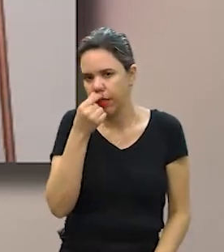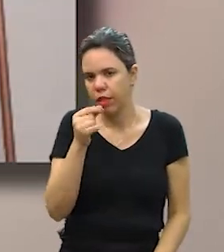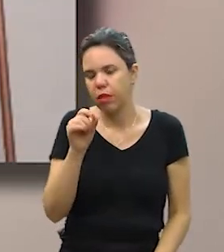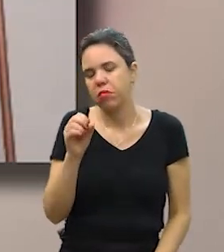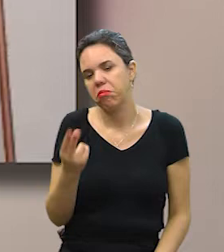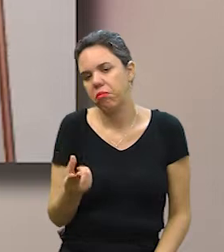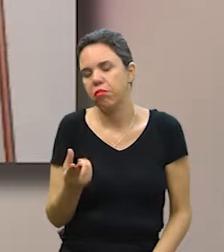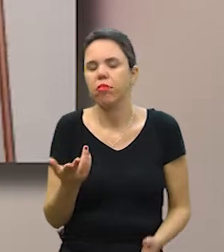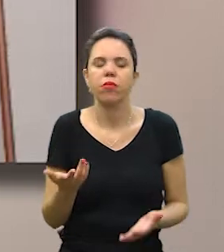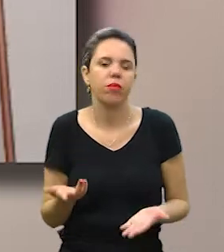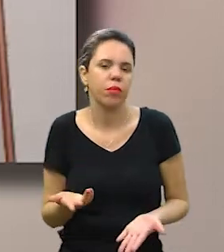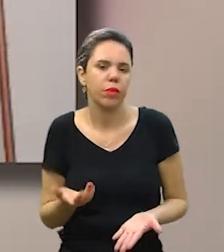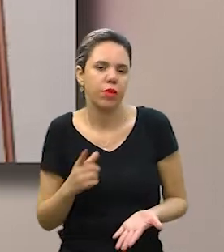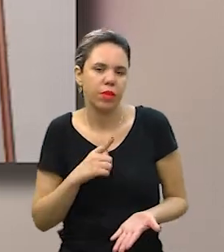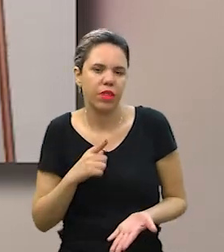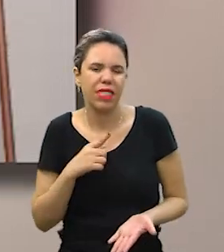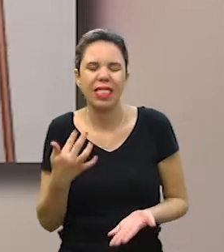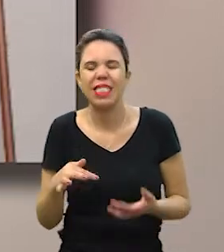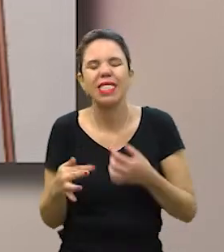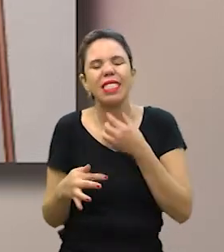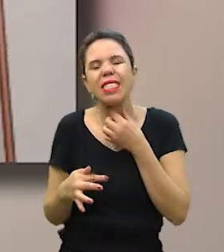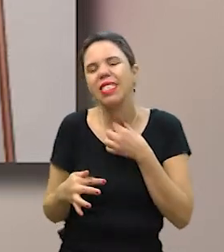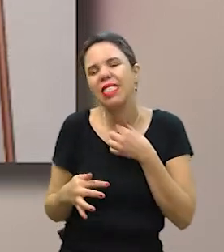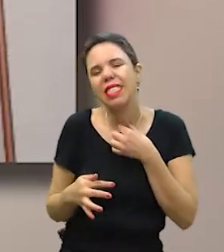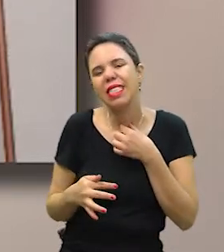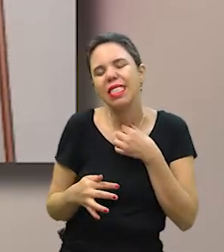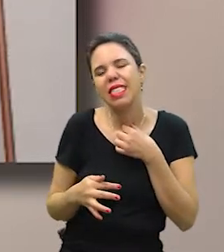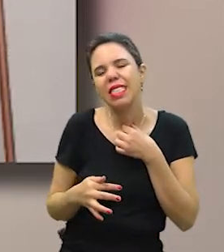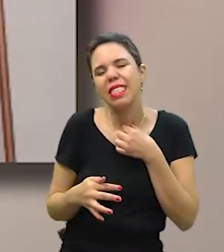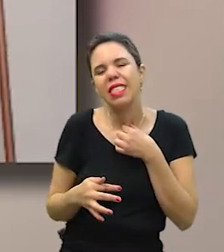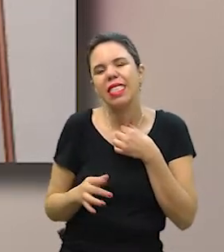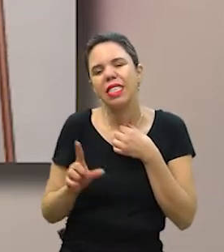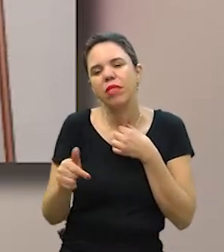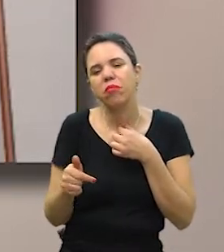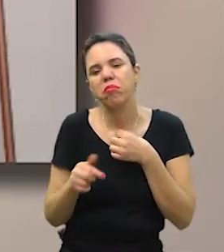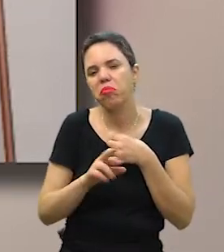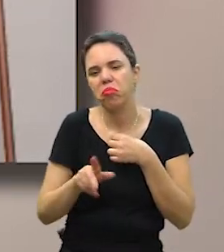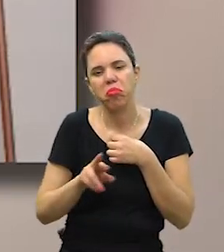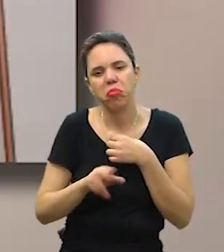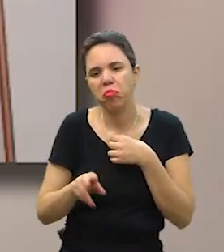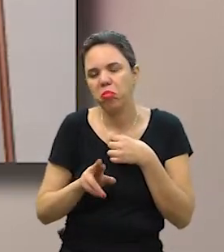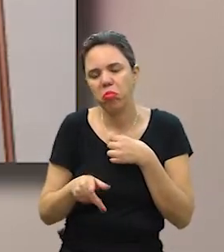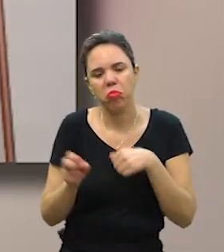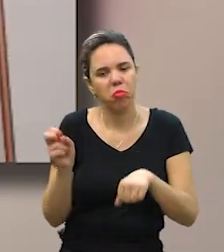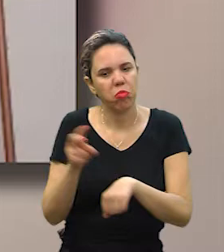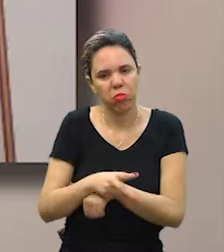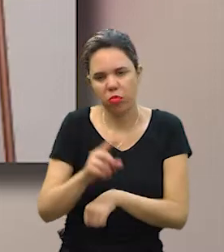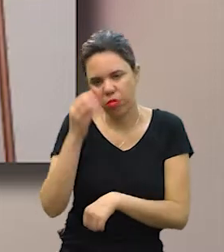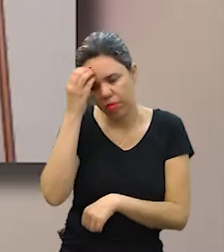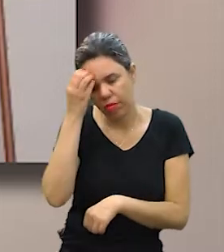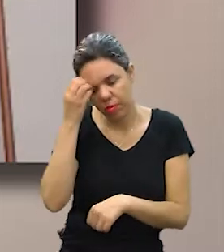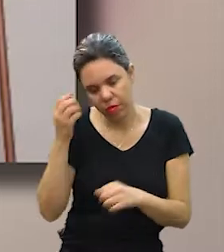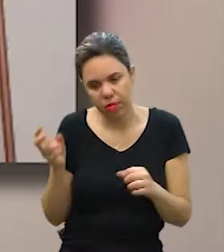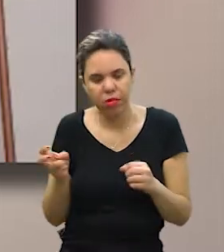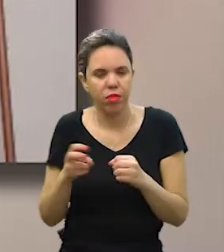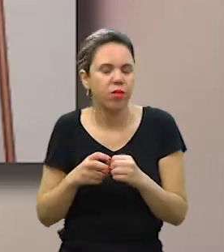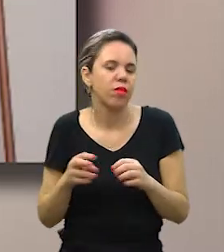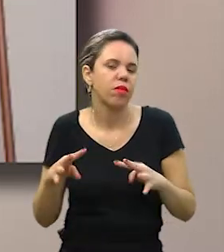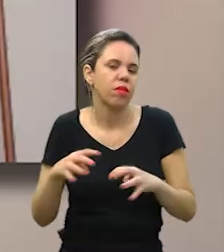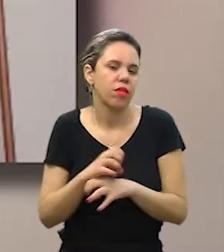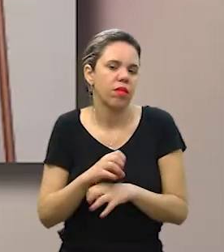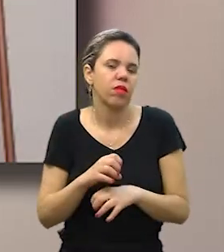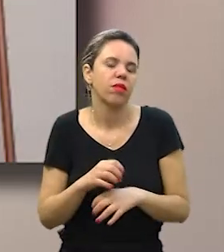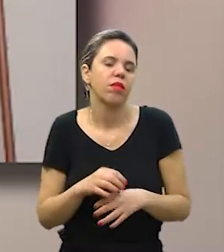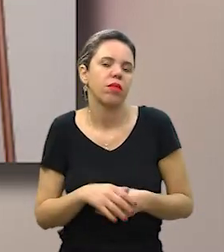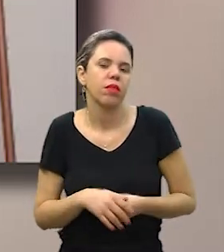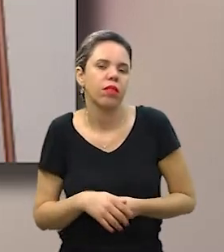no resfriado, vai ter uma dorzinha de garganta, uma irritação na garganta, mas que não é infecção bacteriana, e